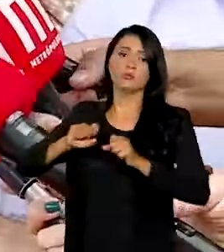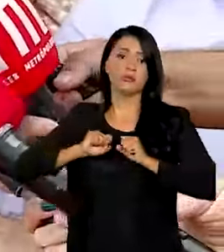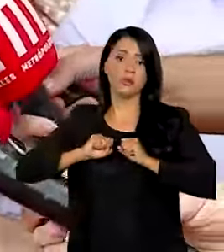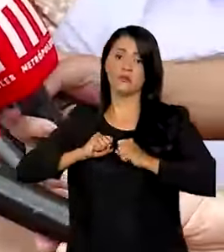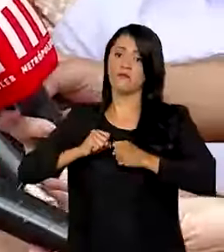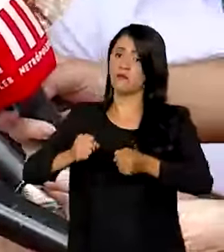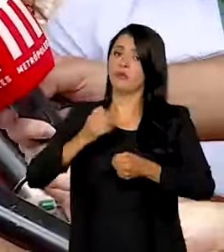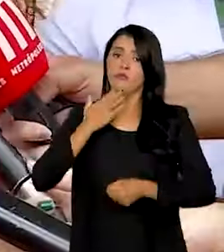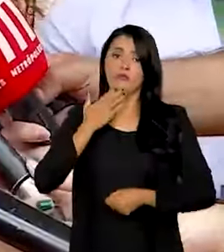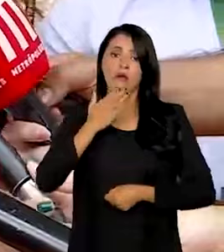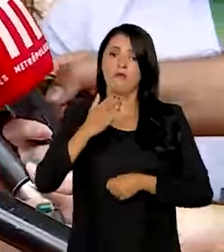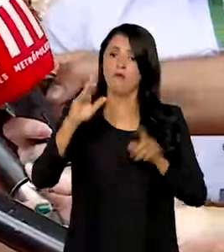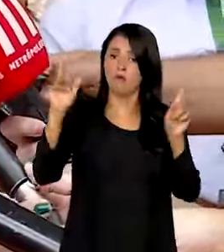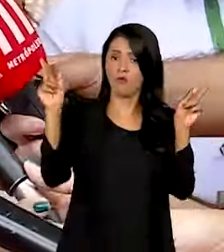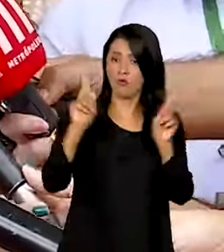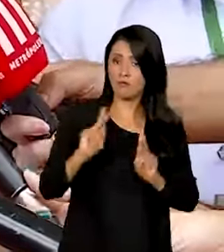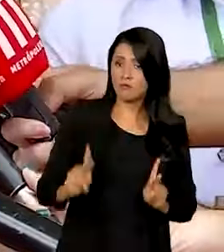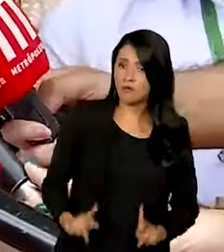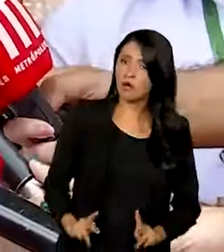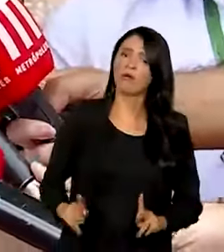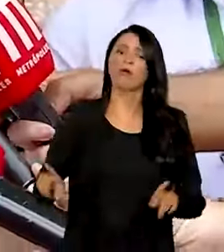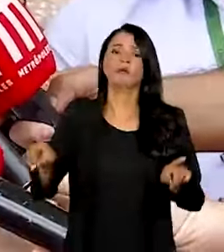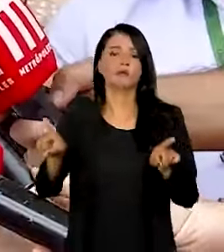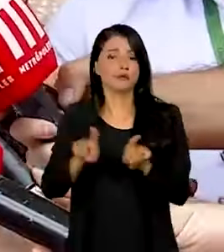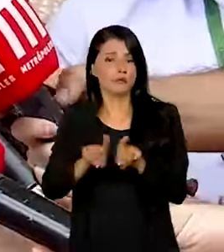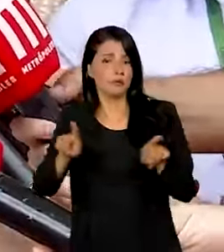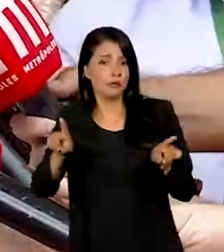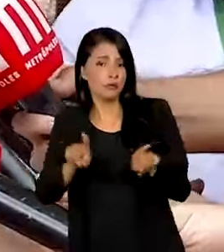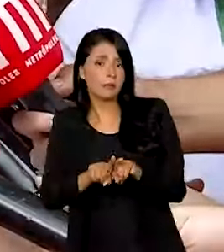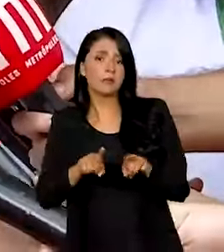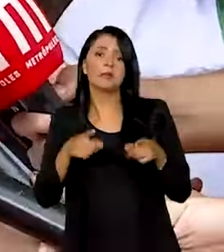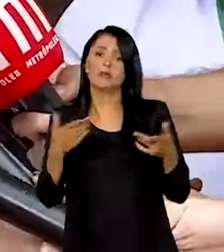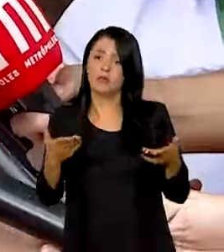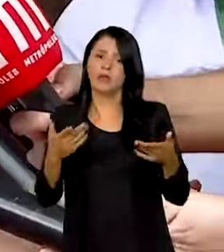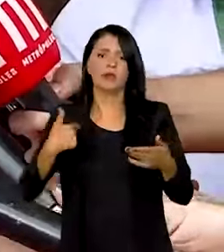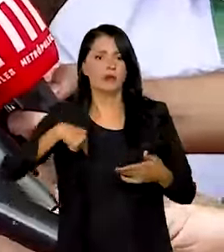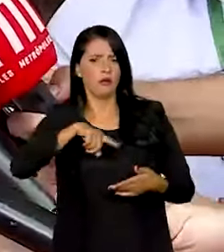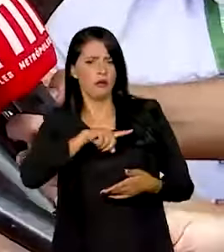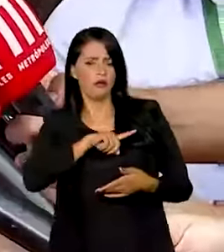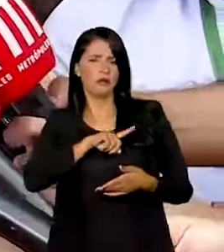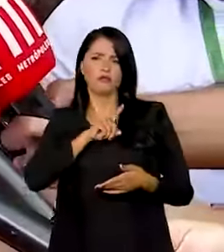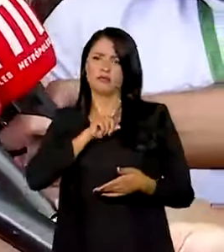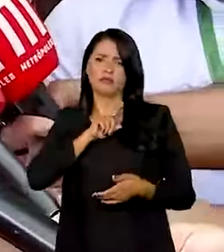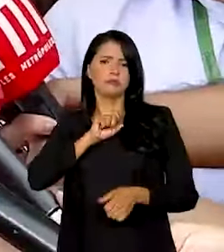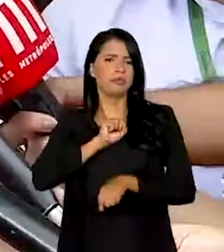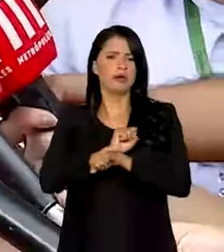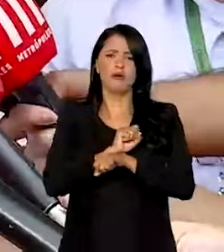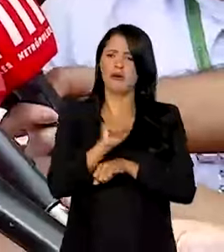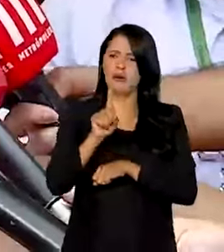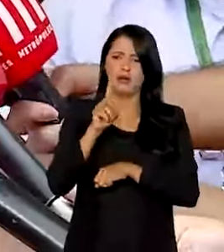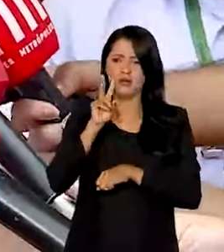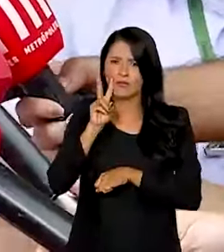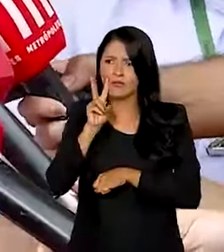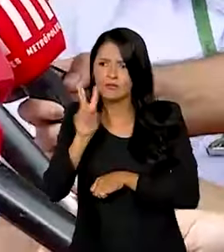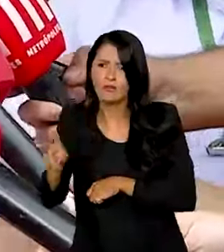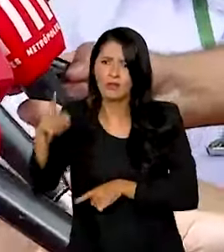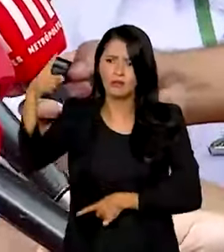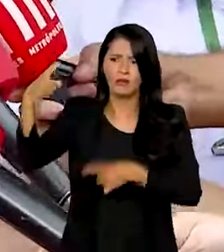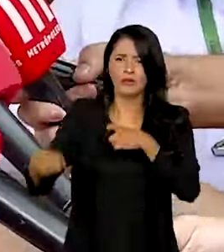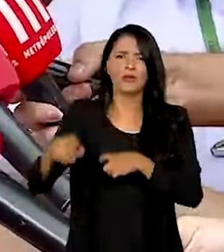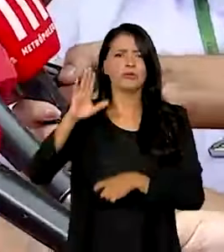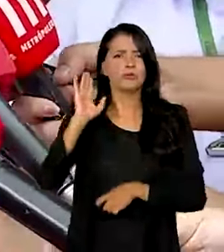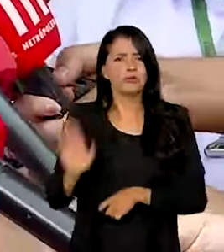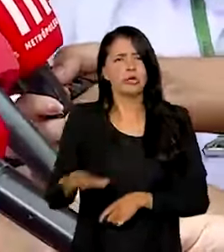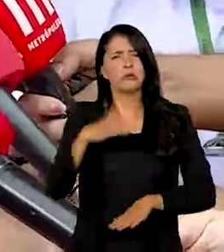paz, mas também é impossível que a gente possa silenciar diante de uma realidade onde já